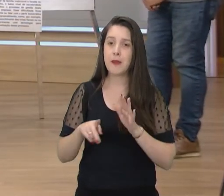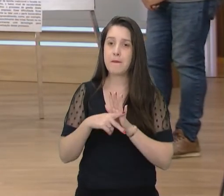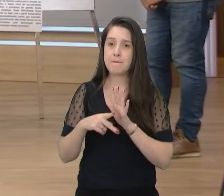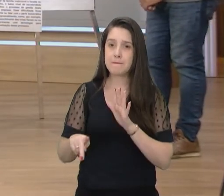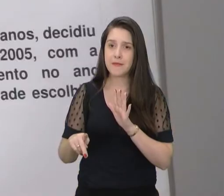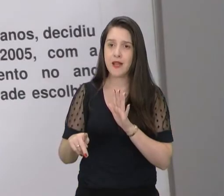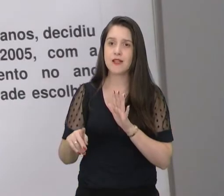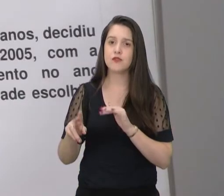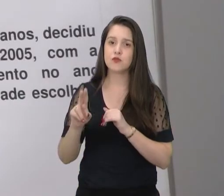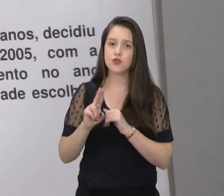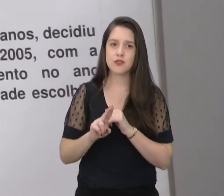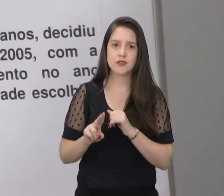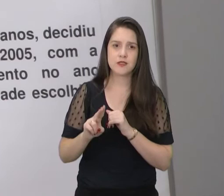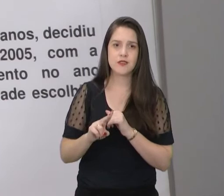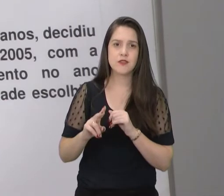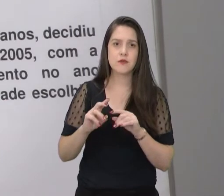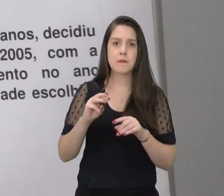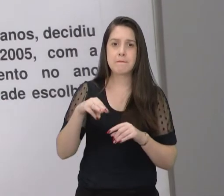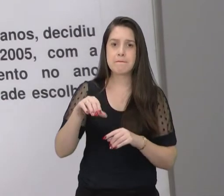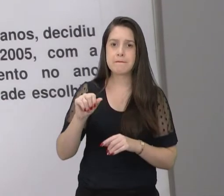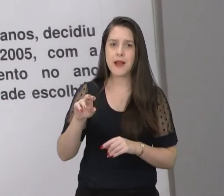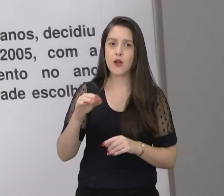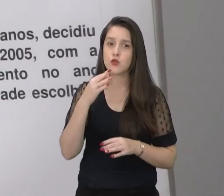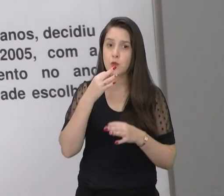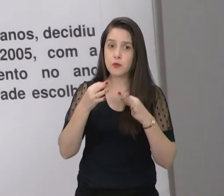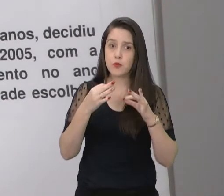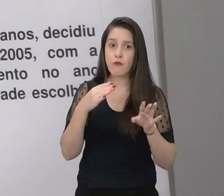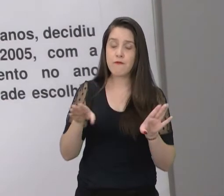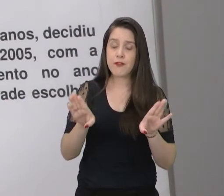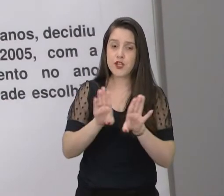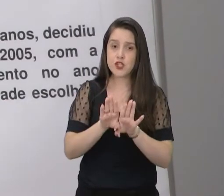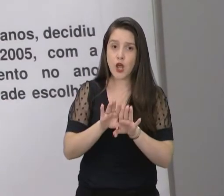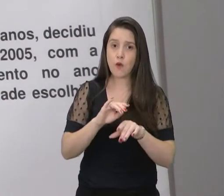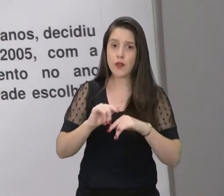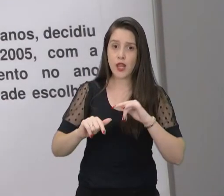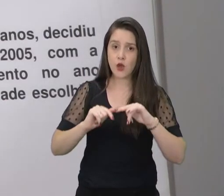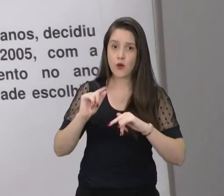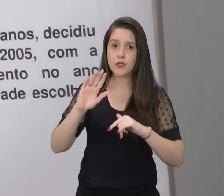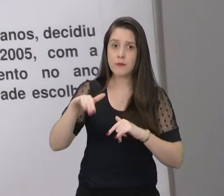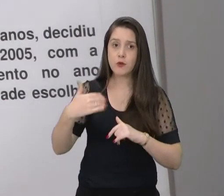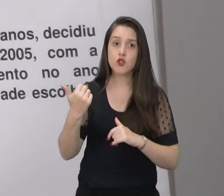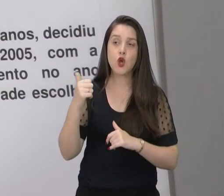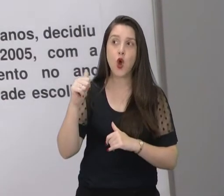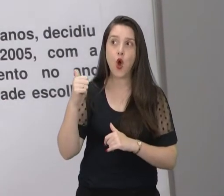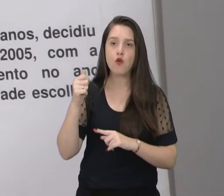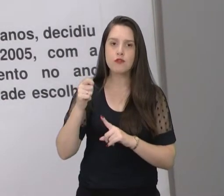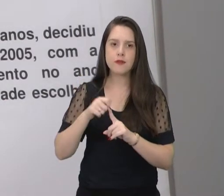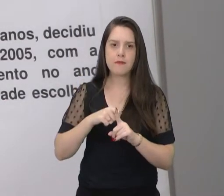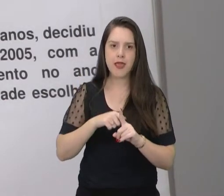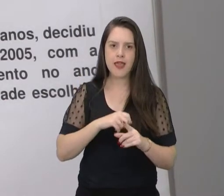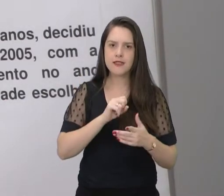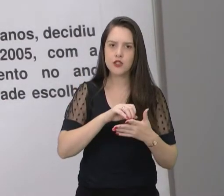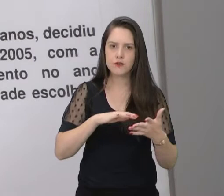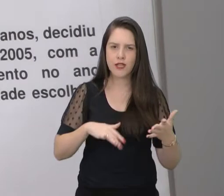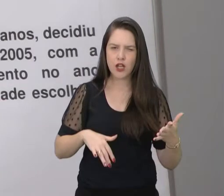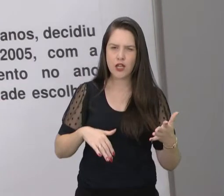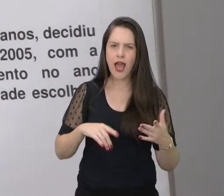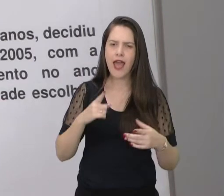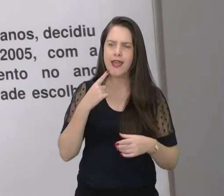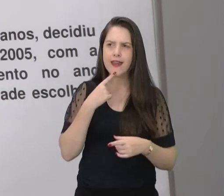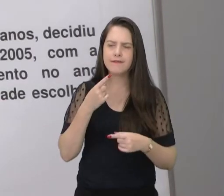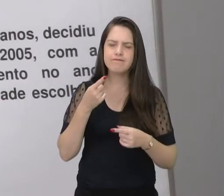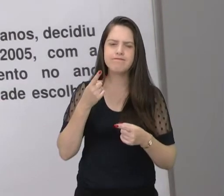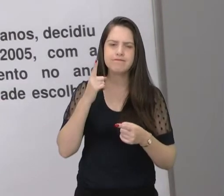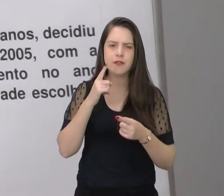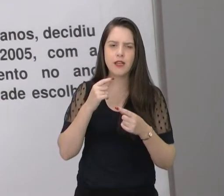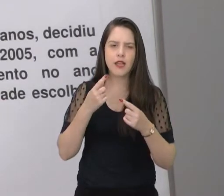com dívidas, Marcos optou por fechar o negócio depois de 11 meses de atividade, renegociou as